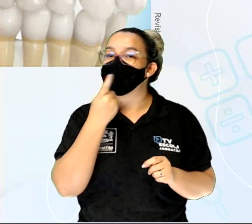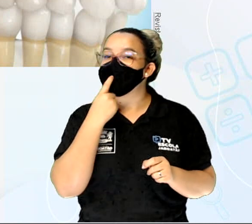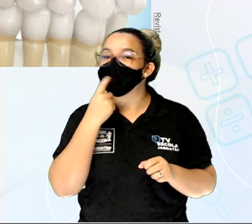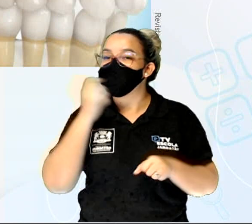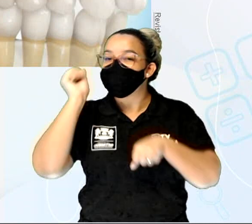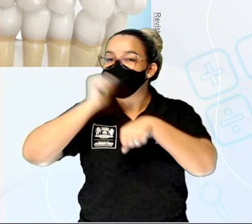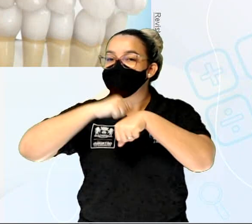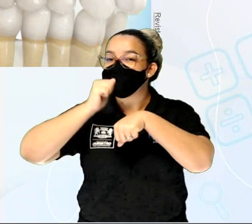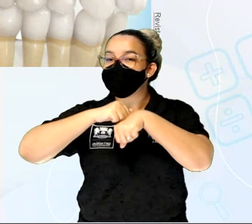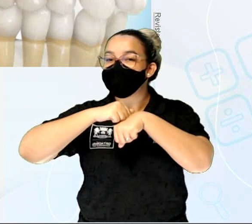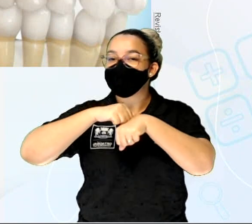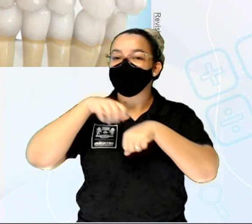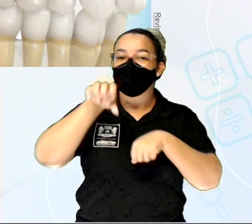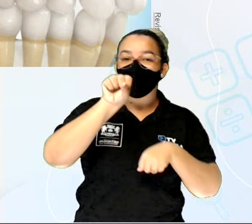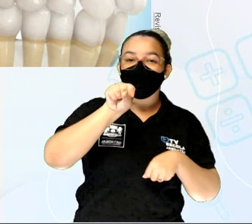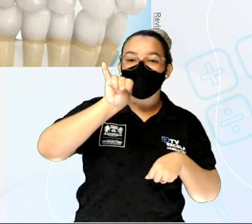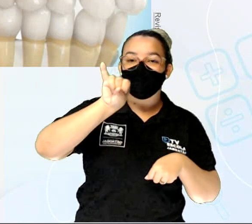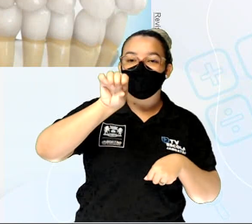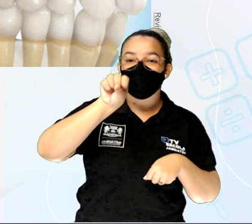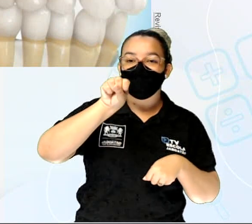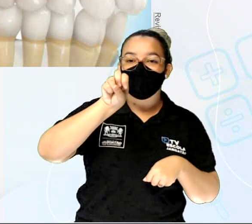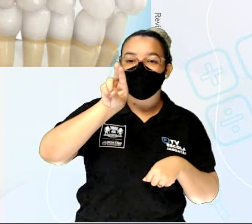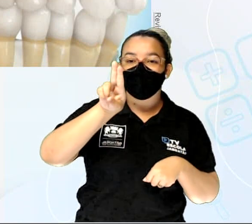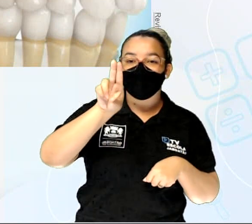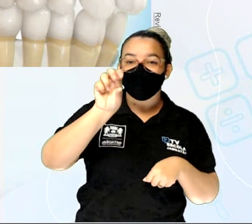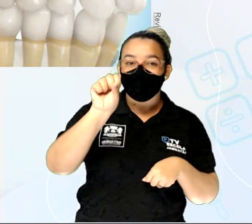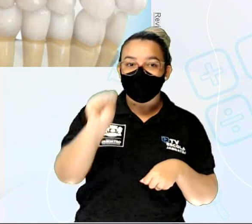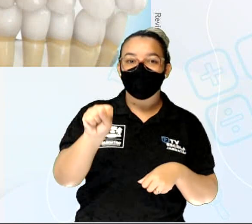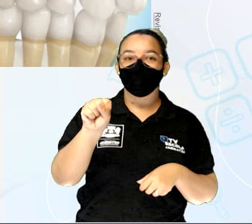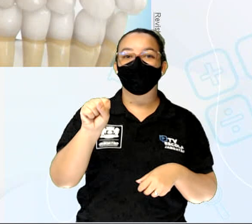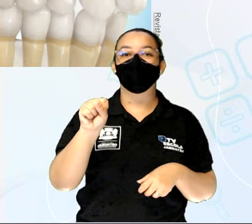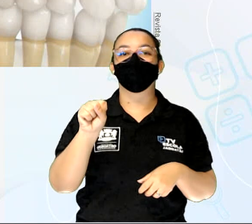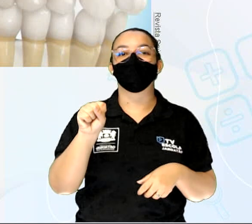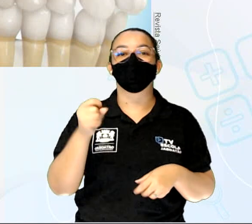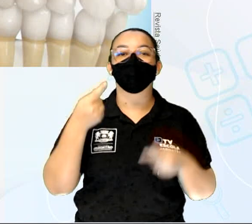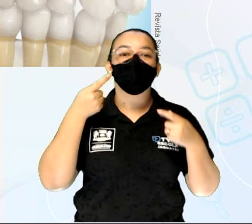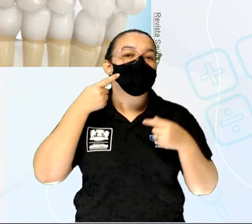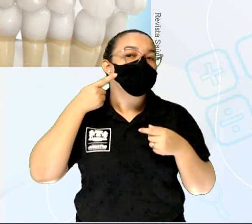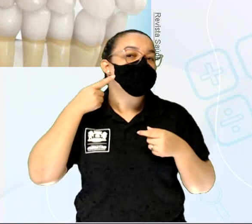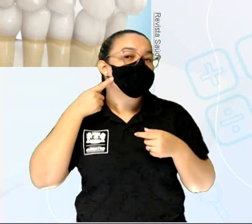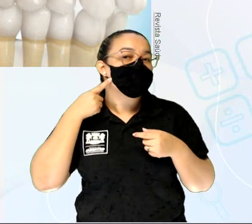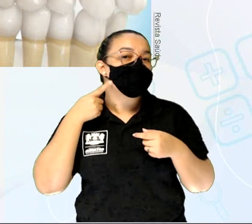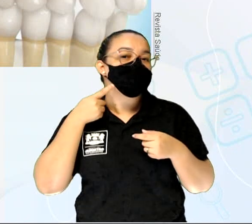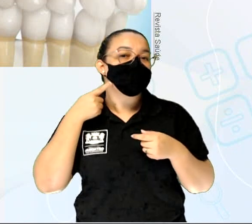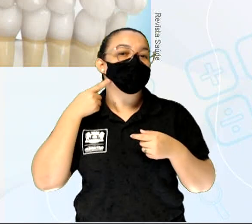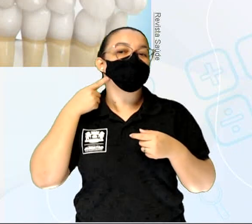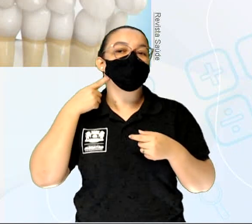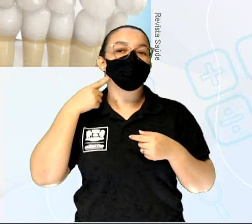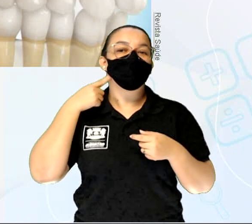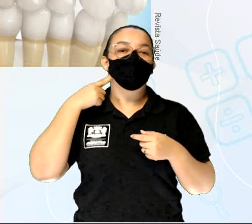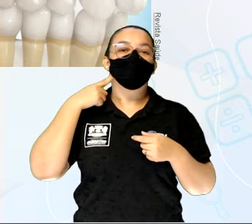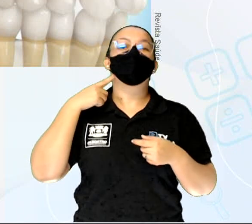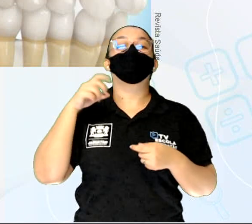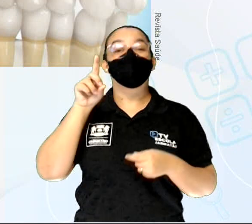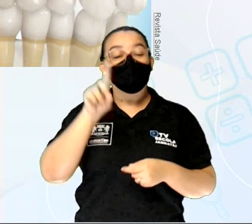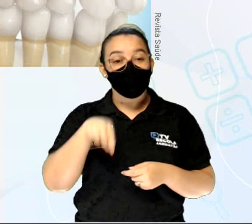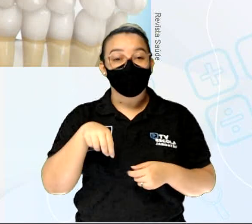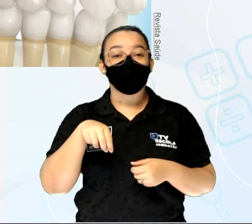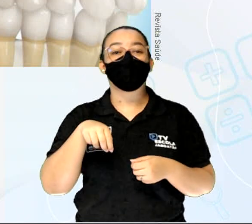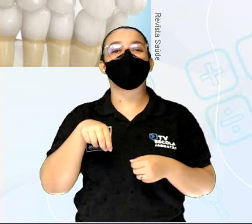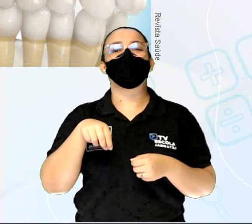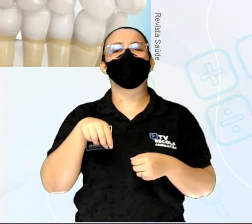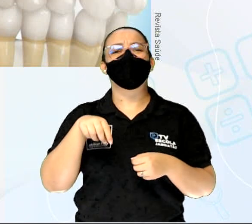do siso. Os 4 últimos pares de dentes, eles nascem, mas os 2 últimos especialmente,